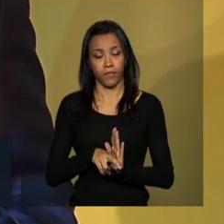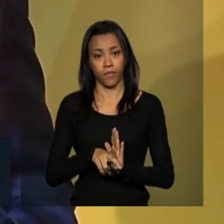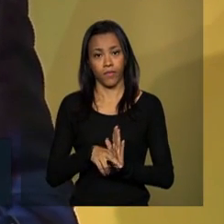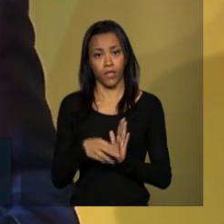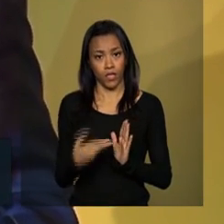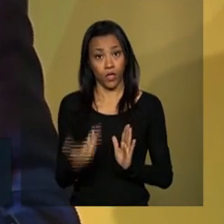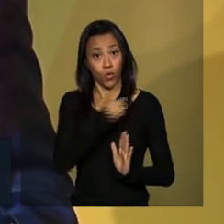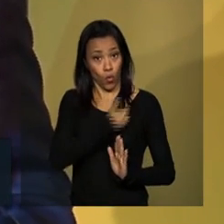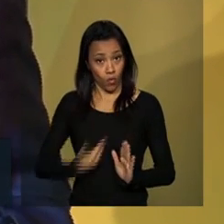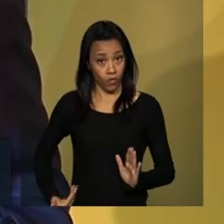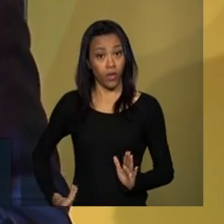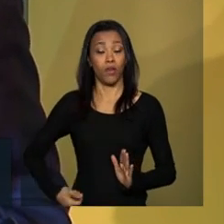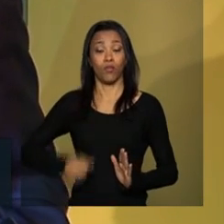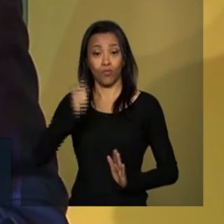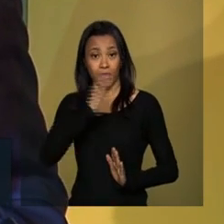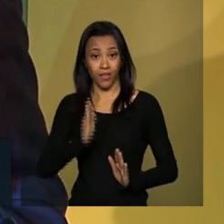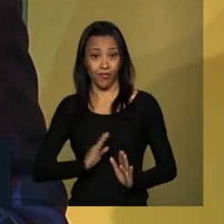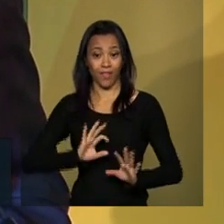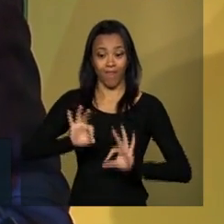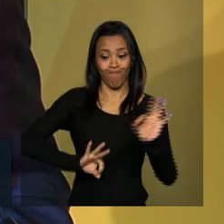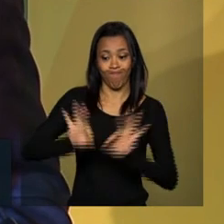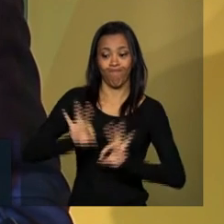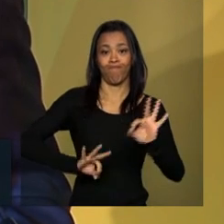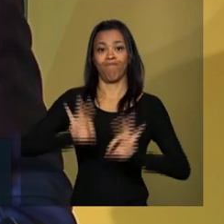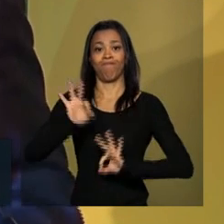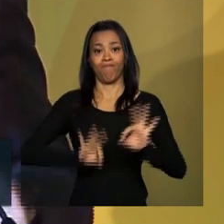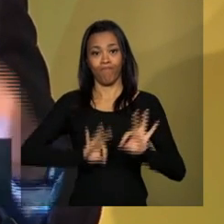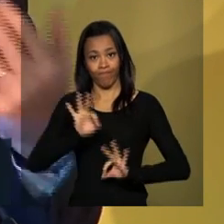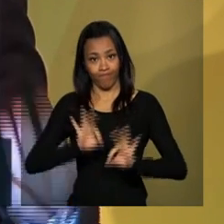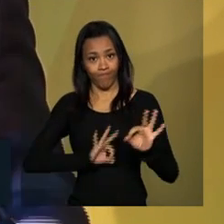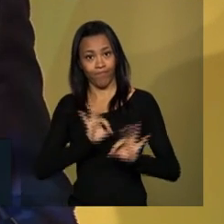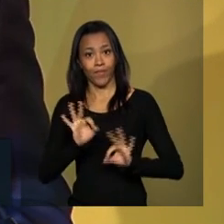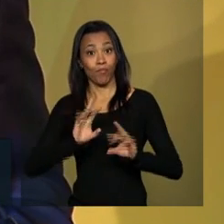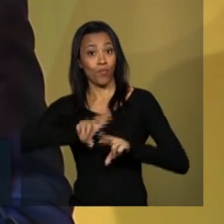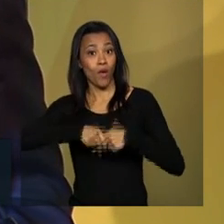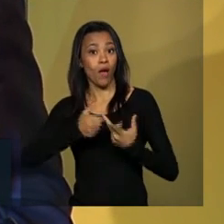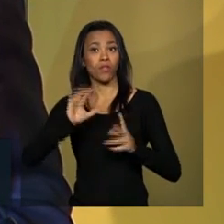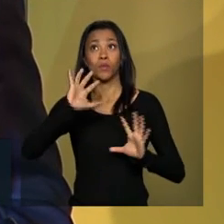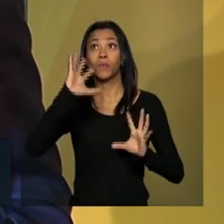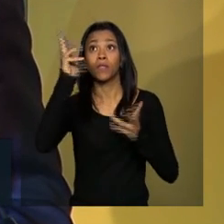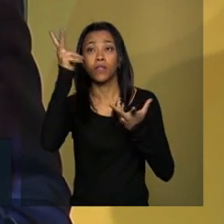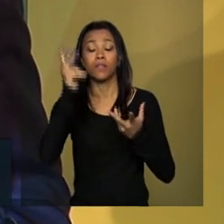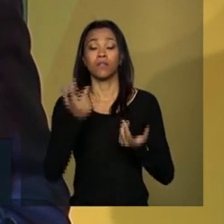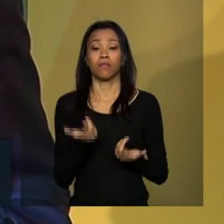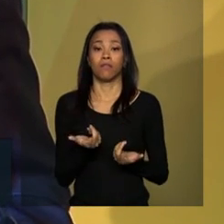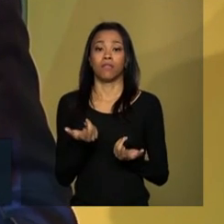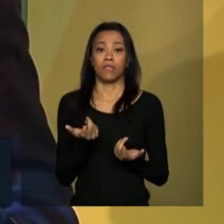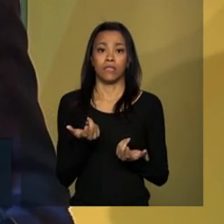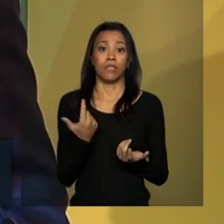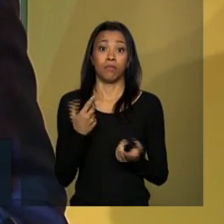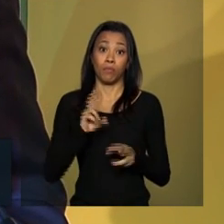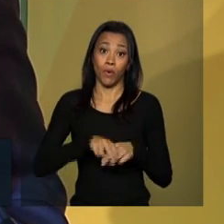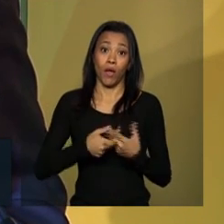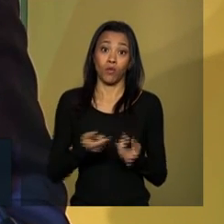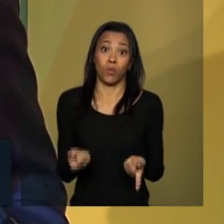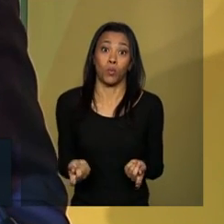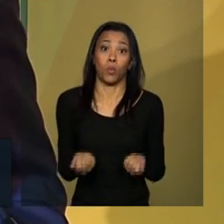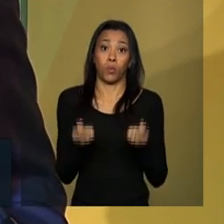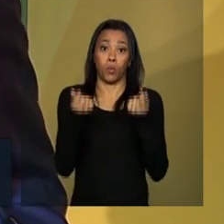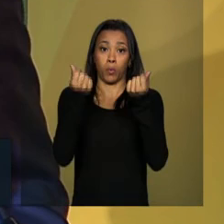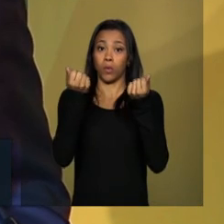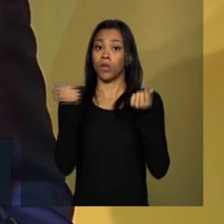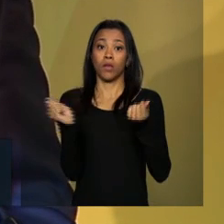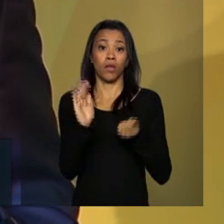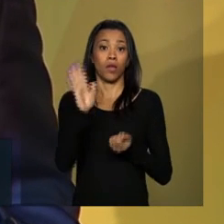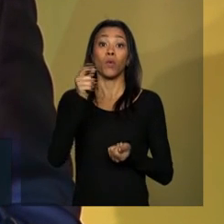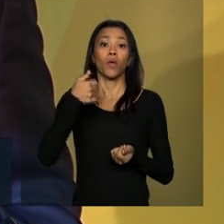que o governo brasileiro está enfrentando, tanto do ponto de vista da mudança climática, que coloca pressões sobre os preços de energia, e